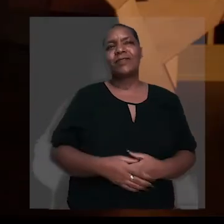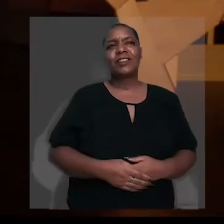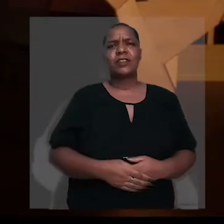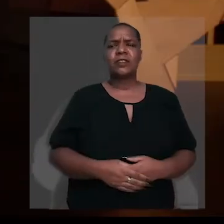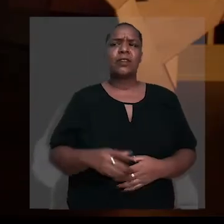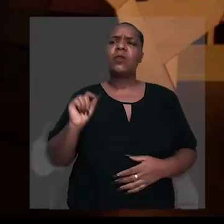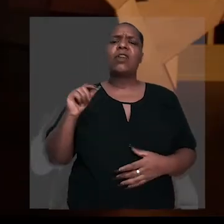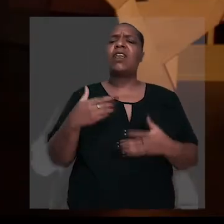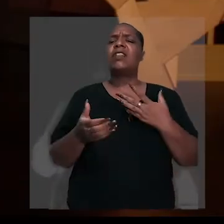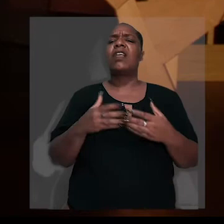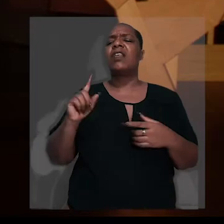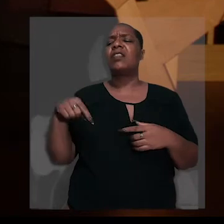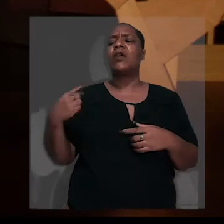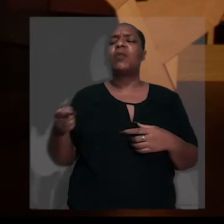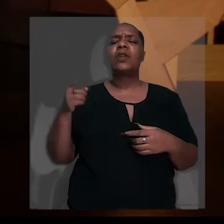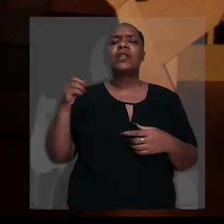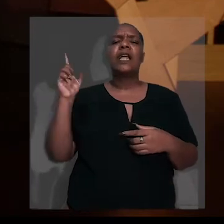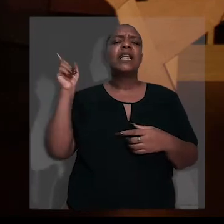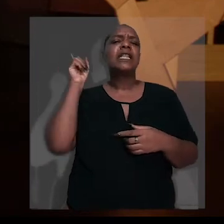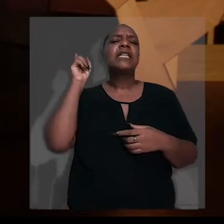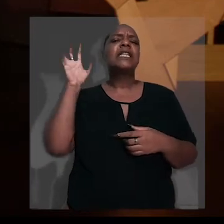O que é que vem depois da sirene?